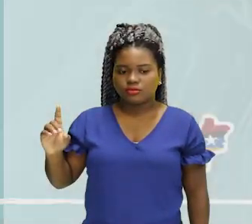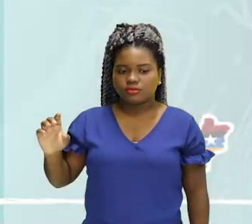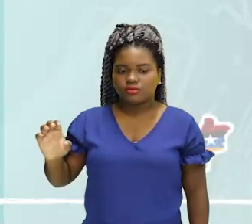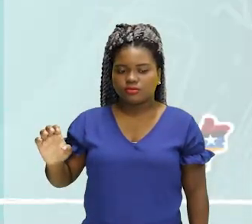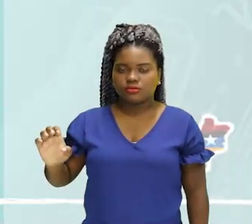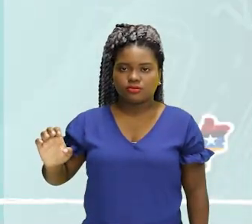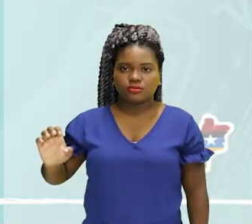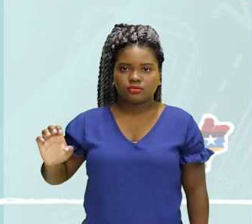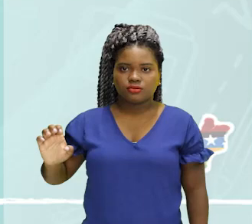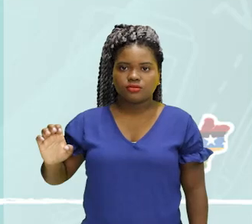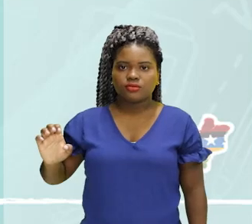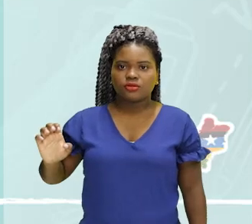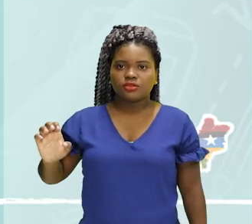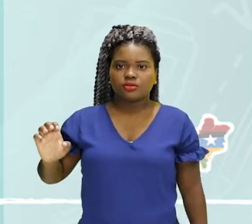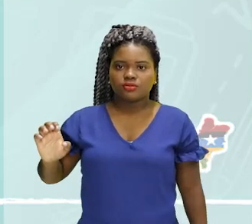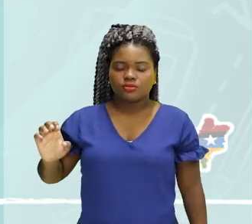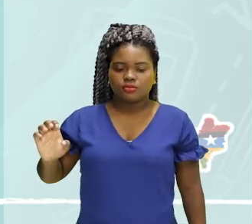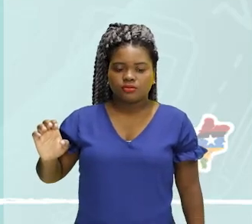chorar.